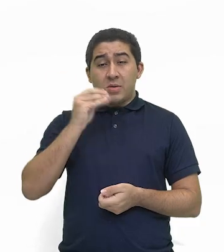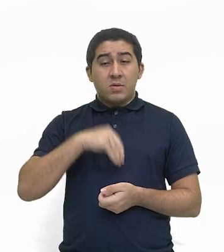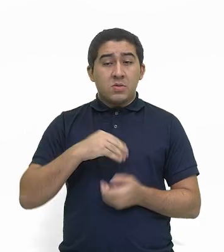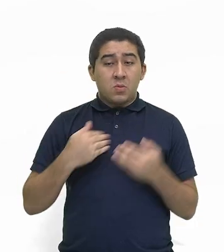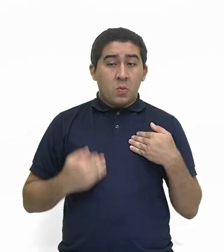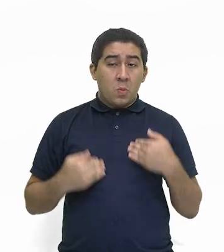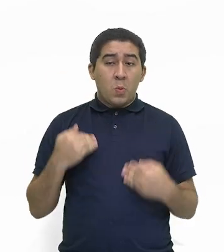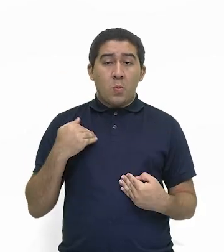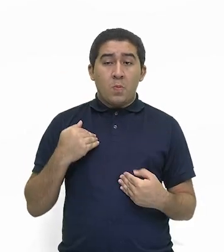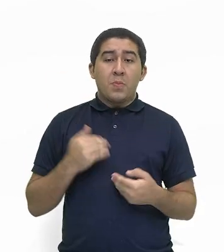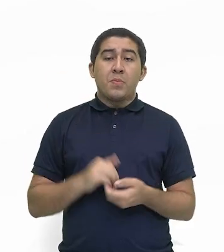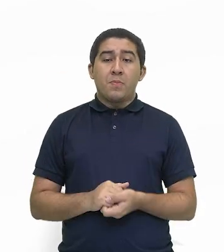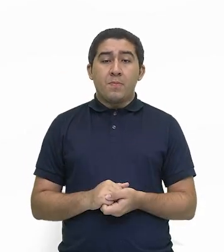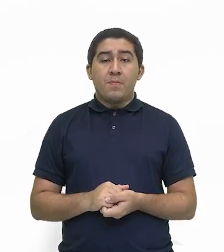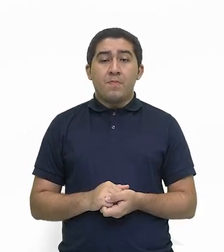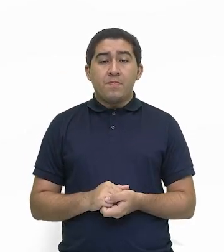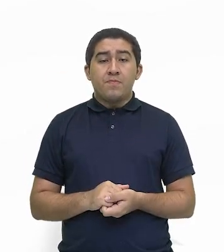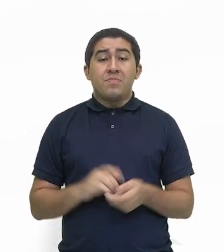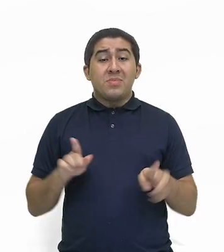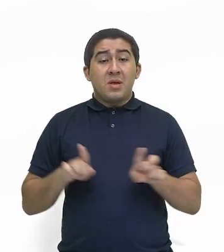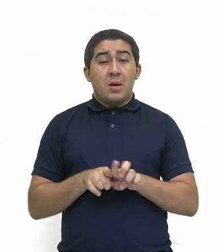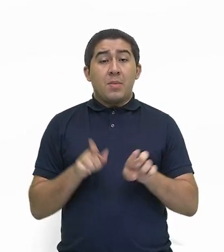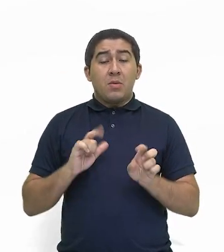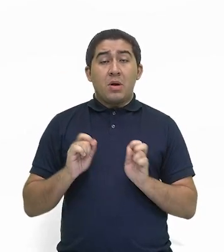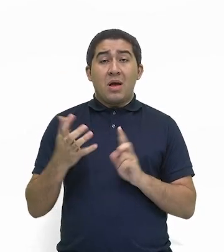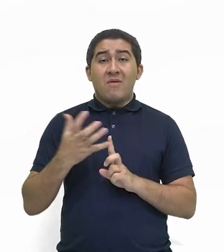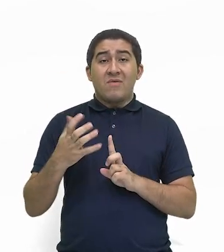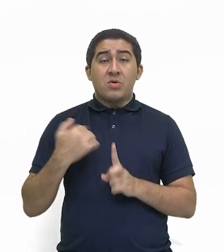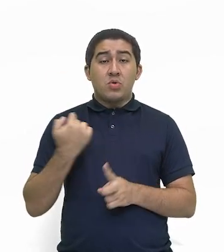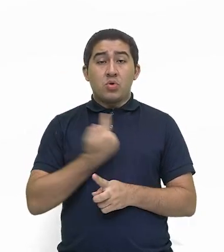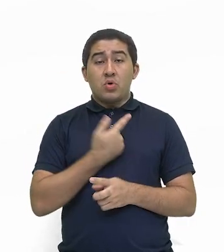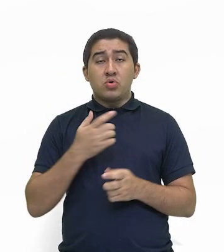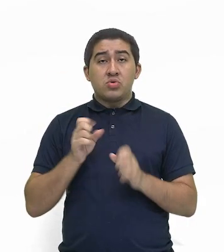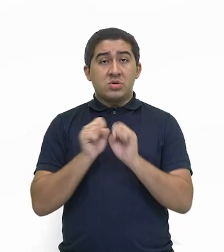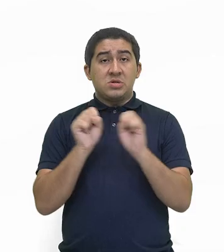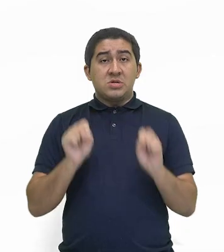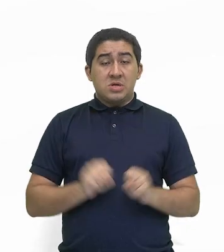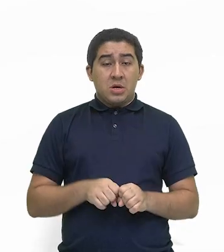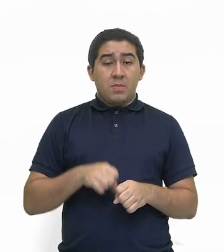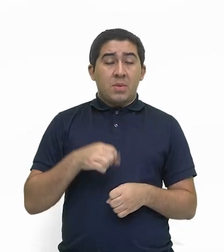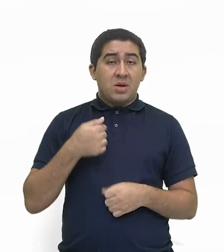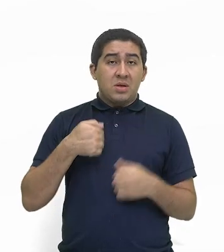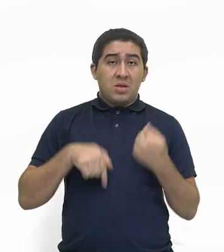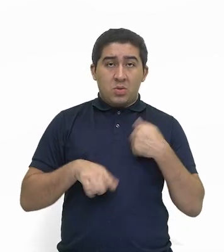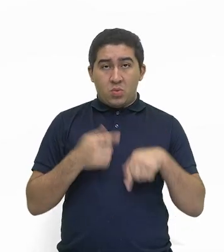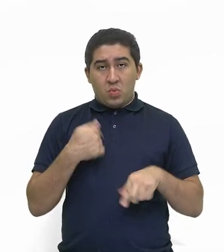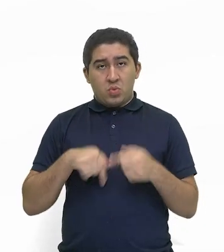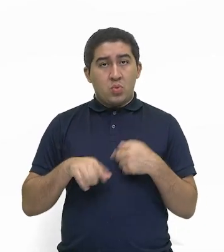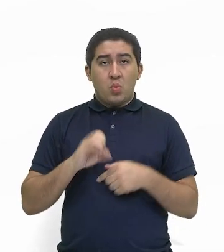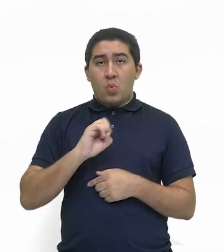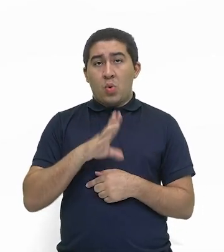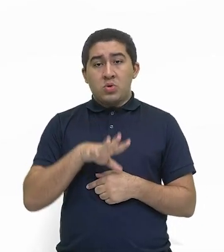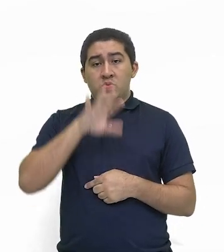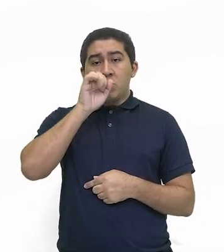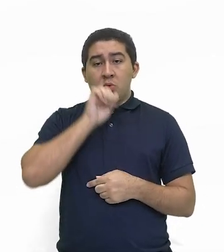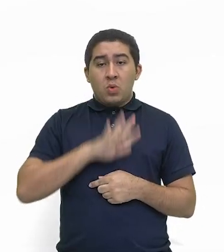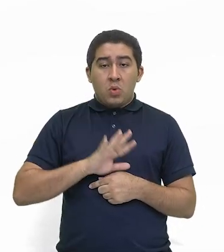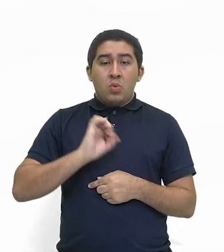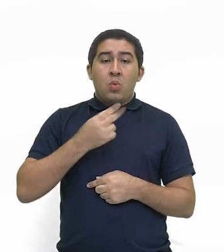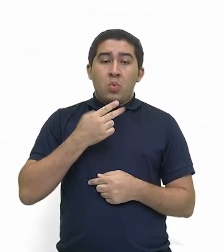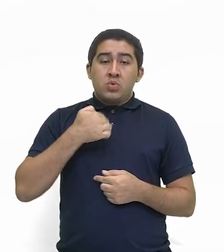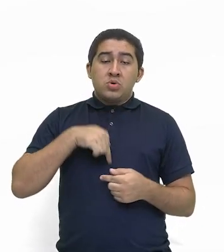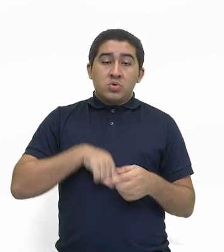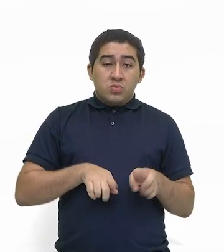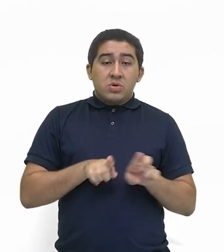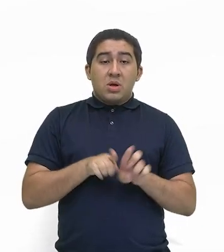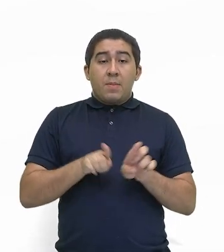Também ele afeta o nosso sistema nervoso, o respiratório, o digestivo e